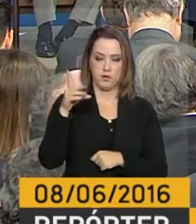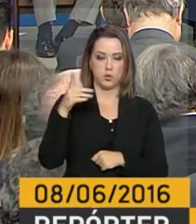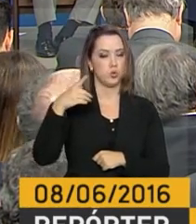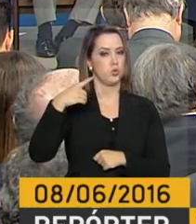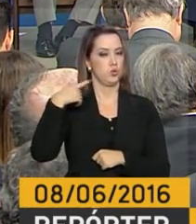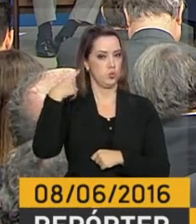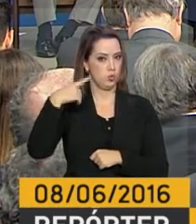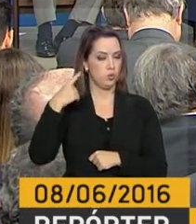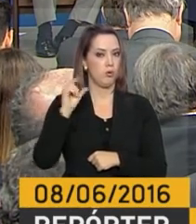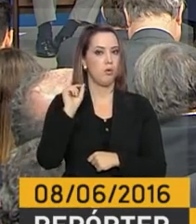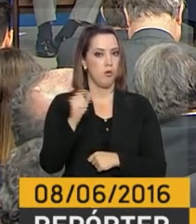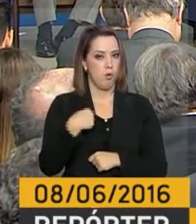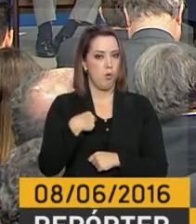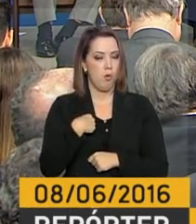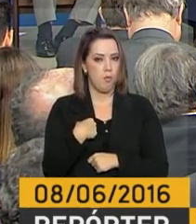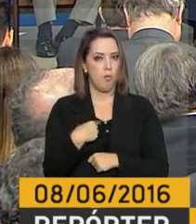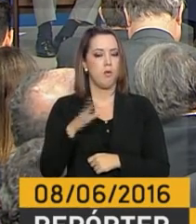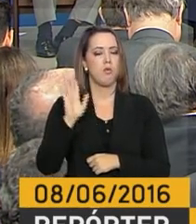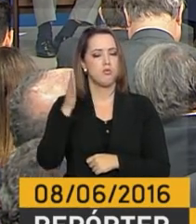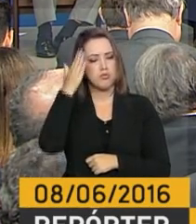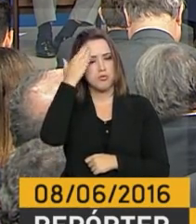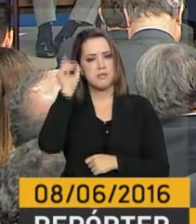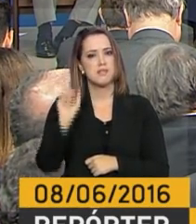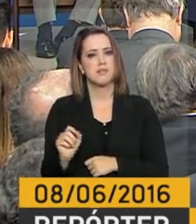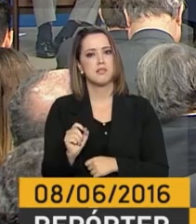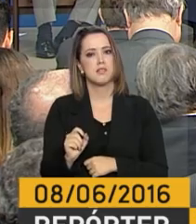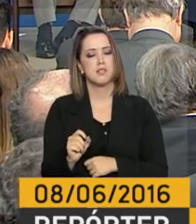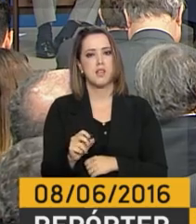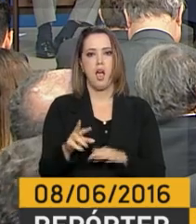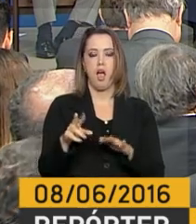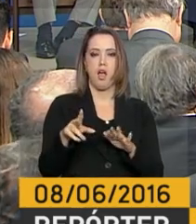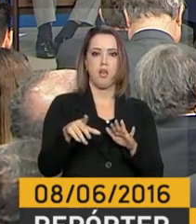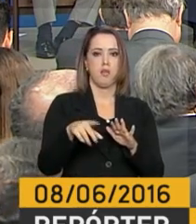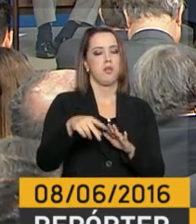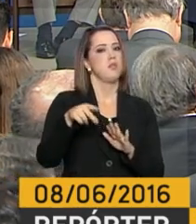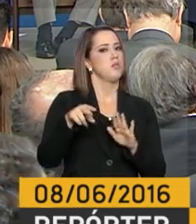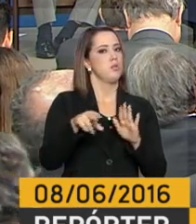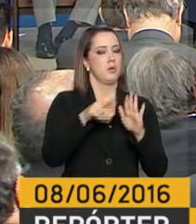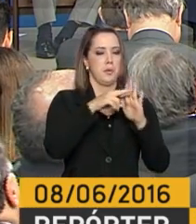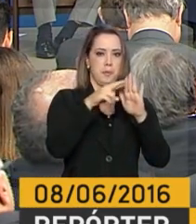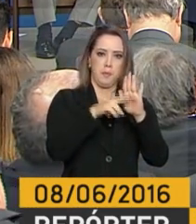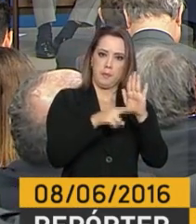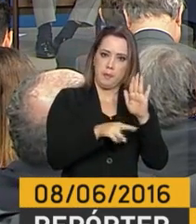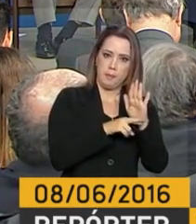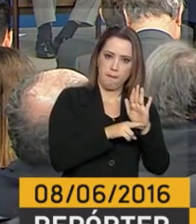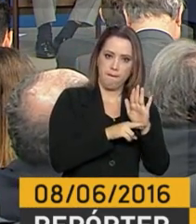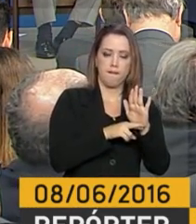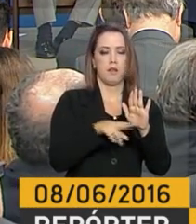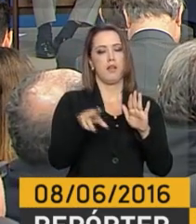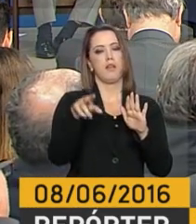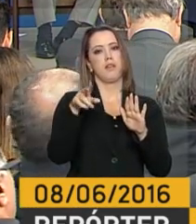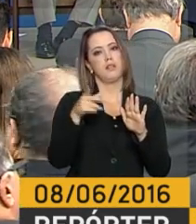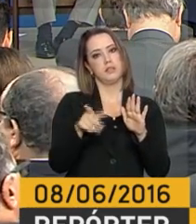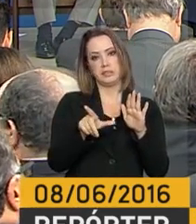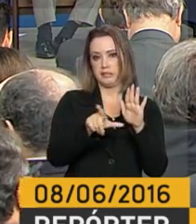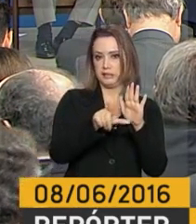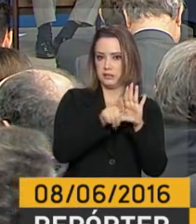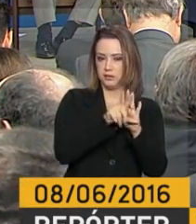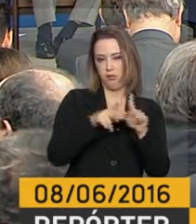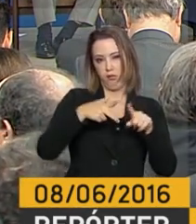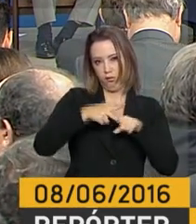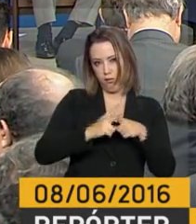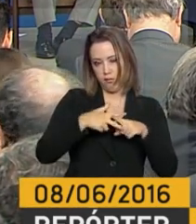técnico e a e a precisão do termo técnico são normas infralegais basta vontade política